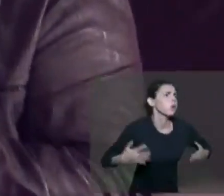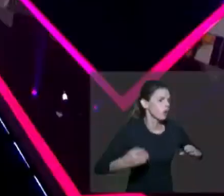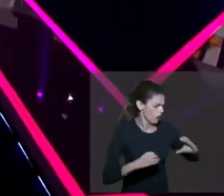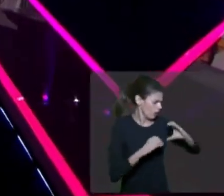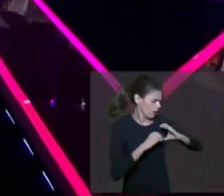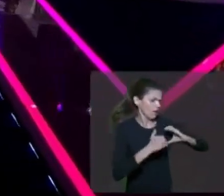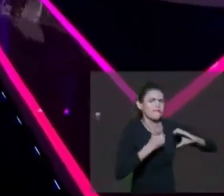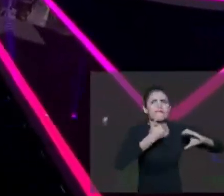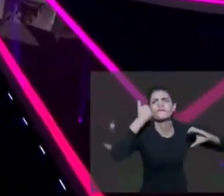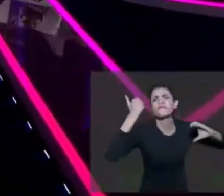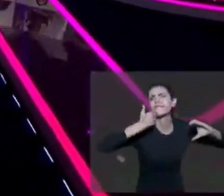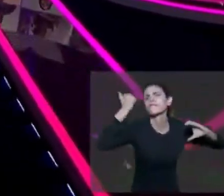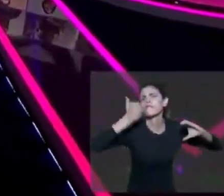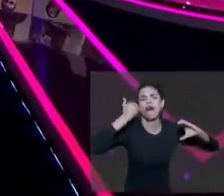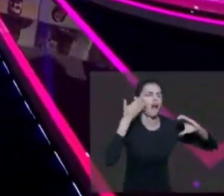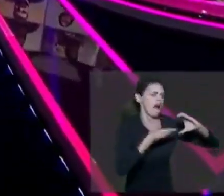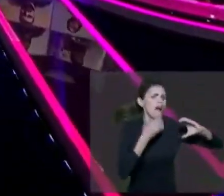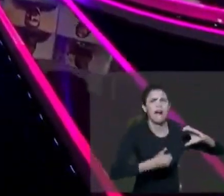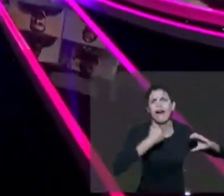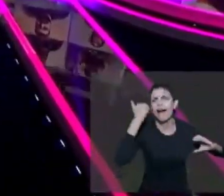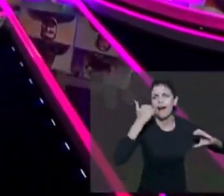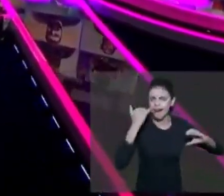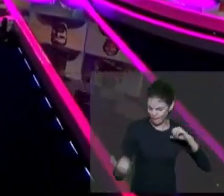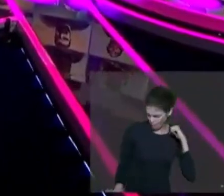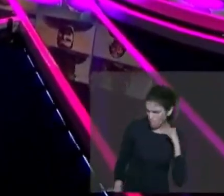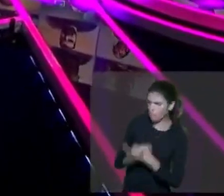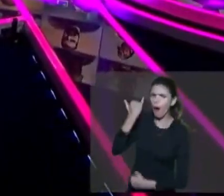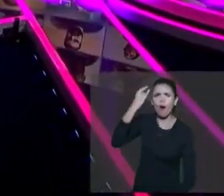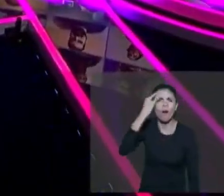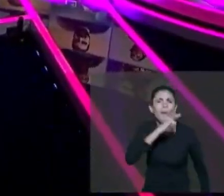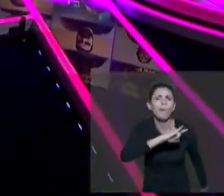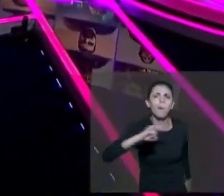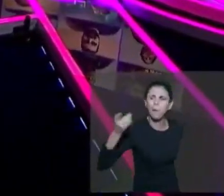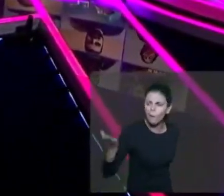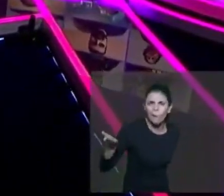Que é vagabundo, fala Filipão, vagabundo.